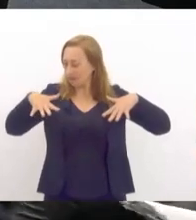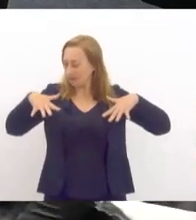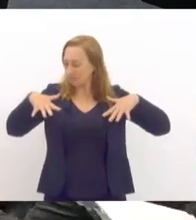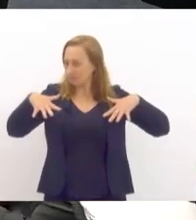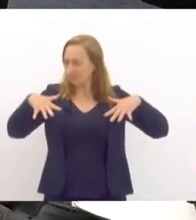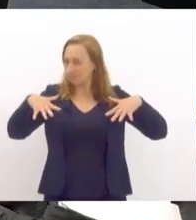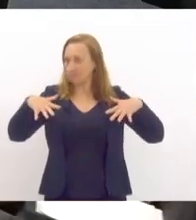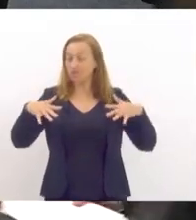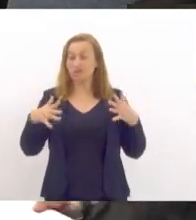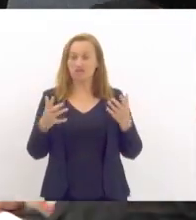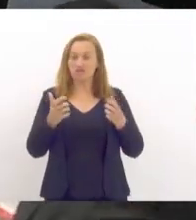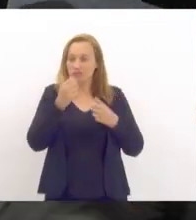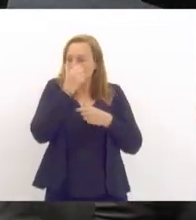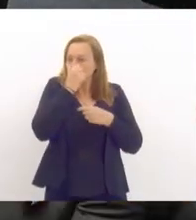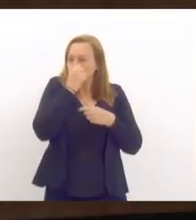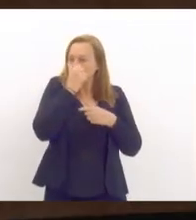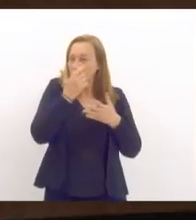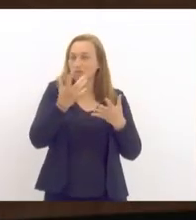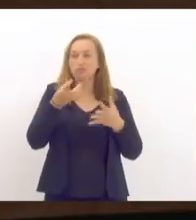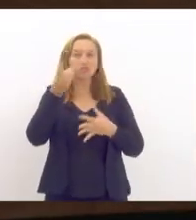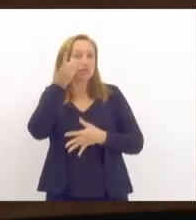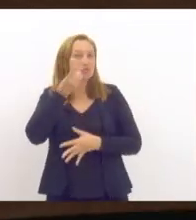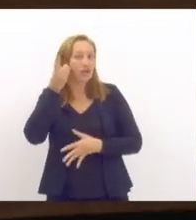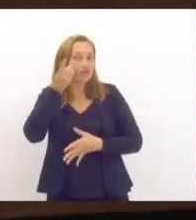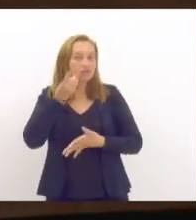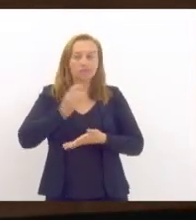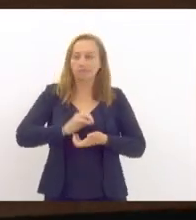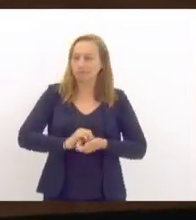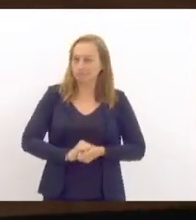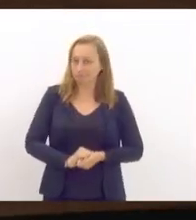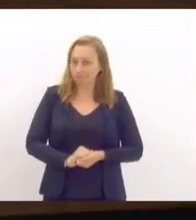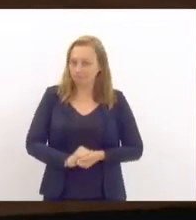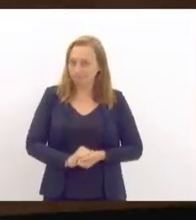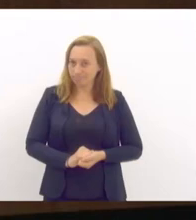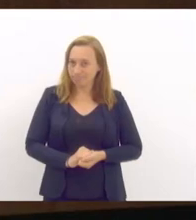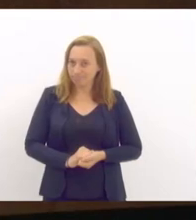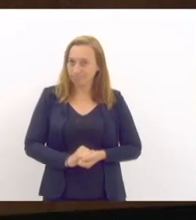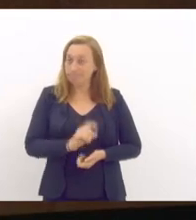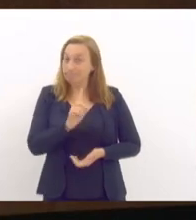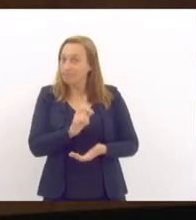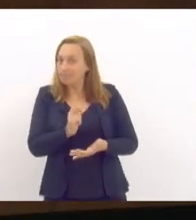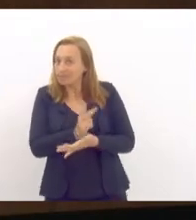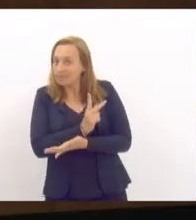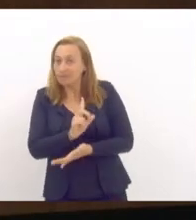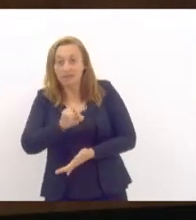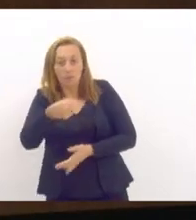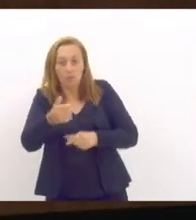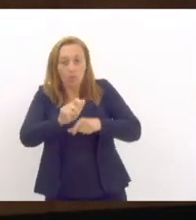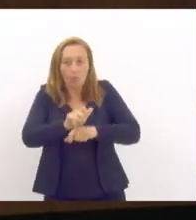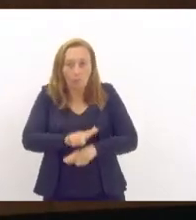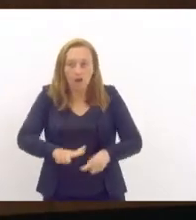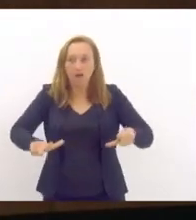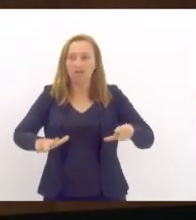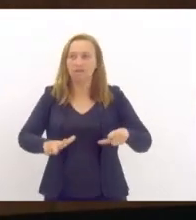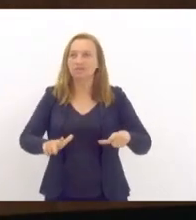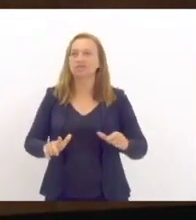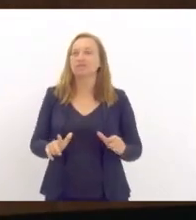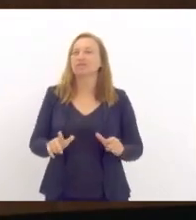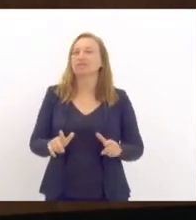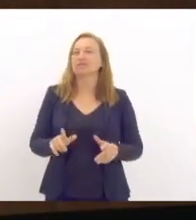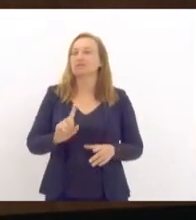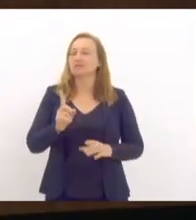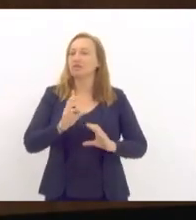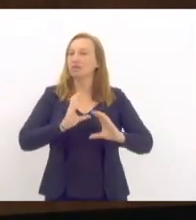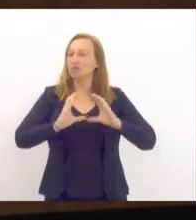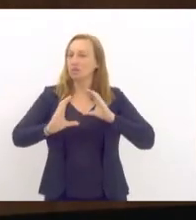repleto com os deputados e não correr o risco depois dos esvaziamento e nós não